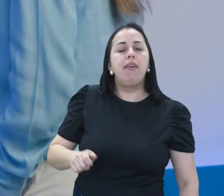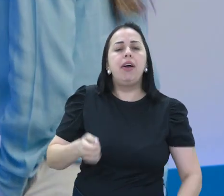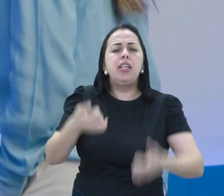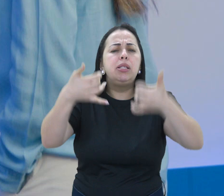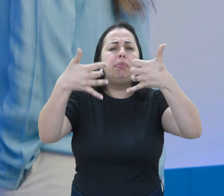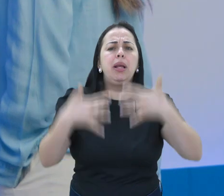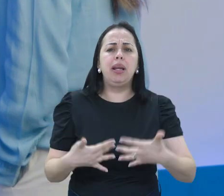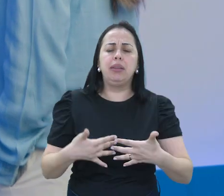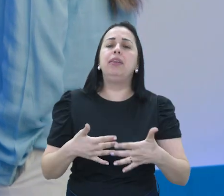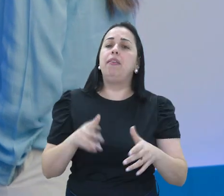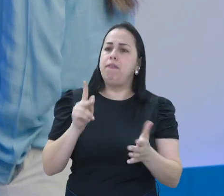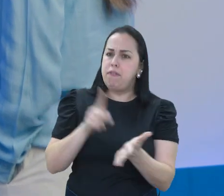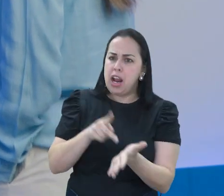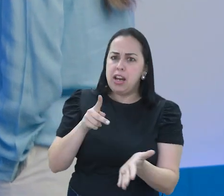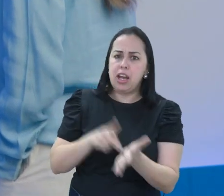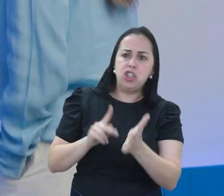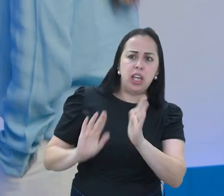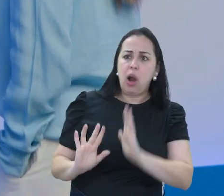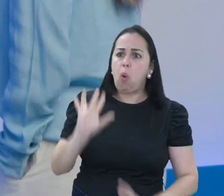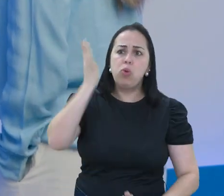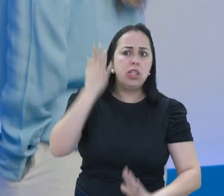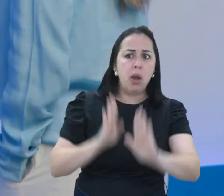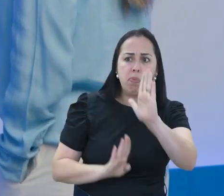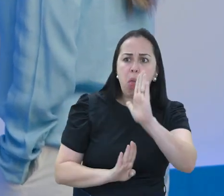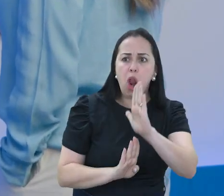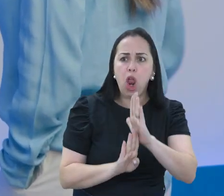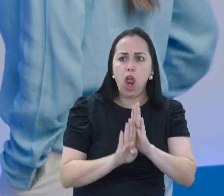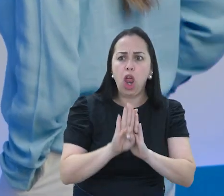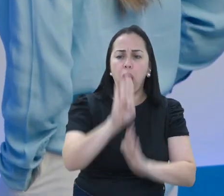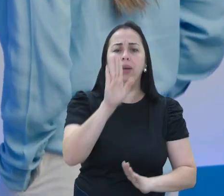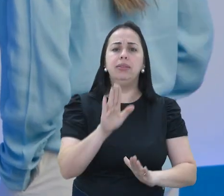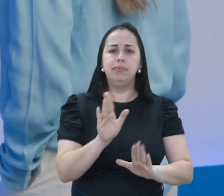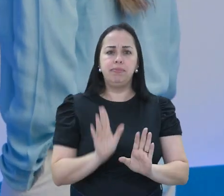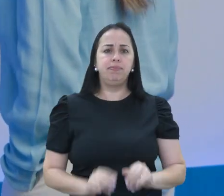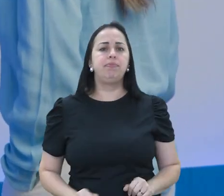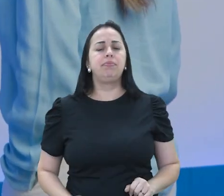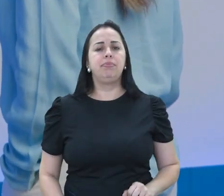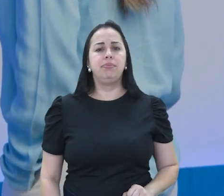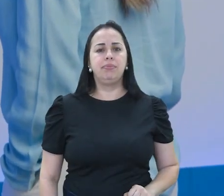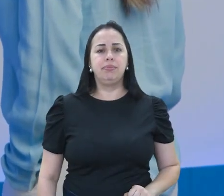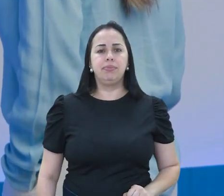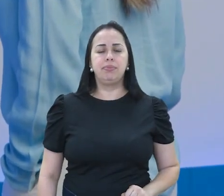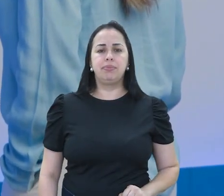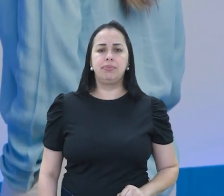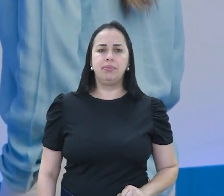Oi, Júlia, houve aumento de casos na região, Boa tarde.